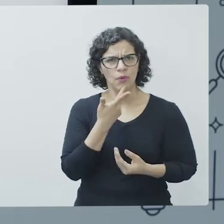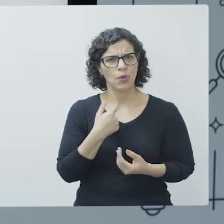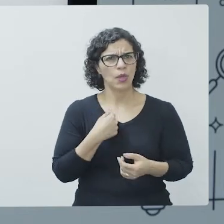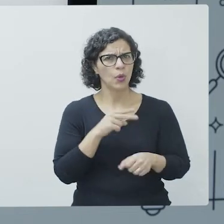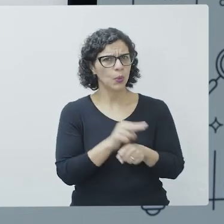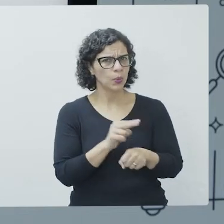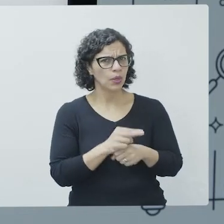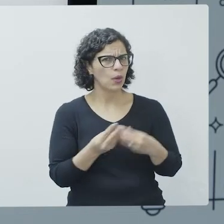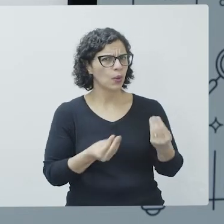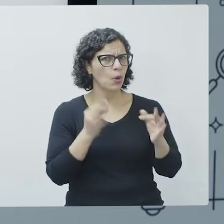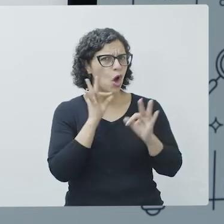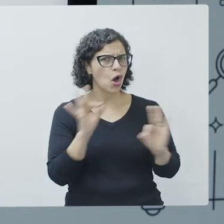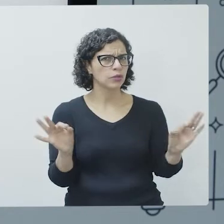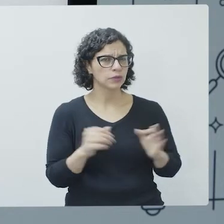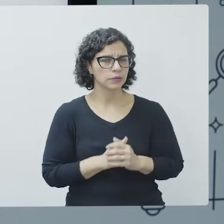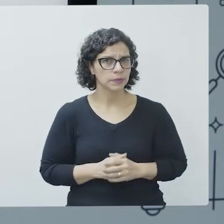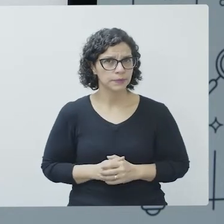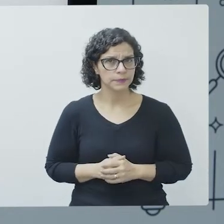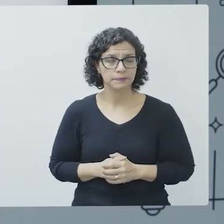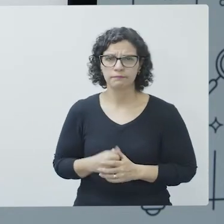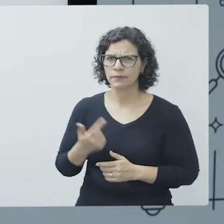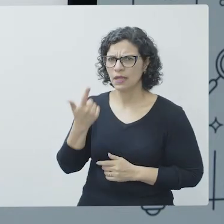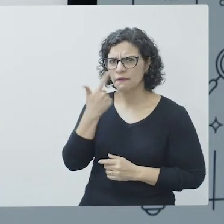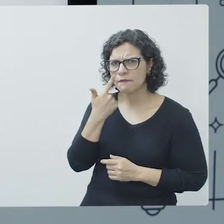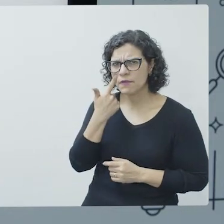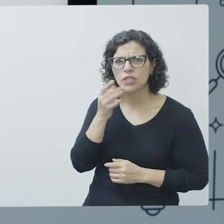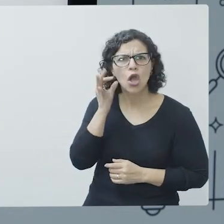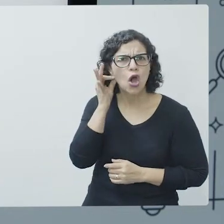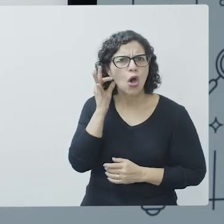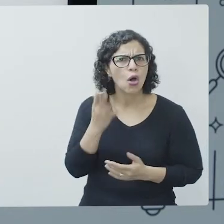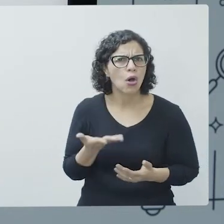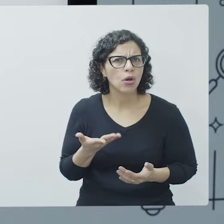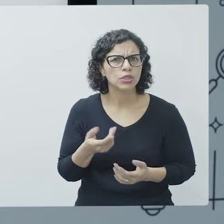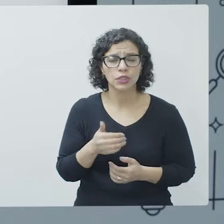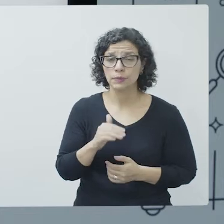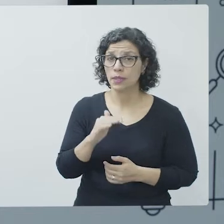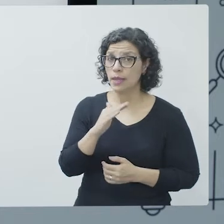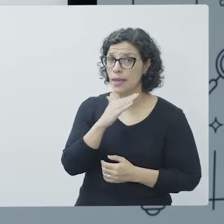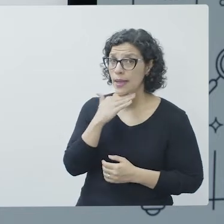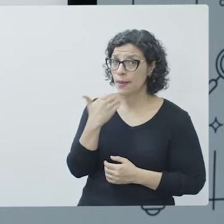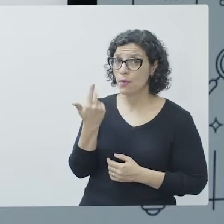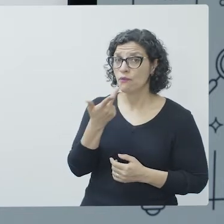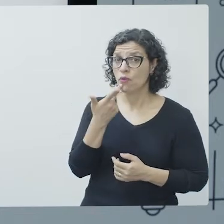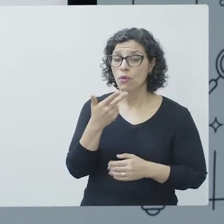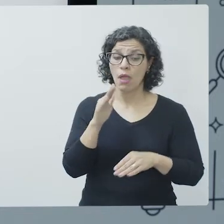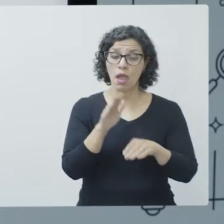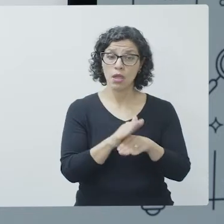uma ótima madrinha para o seu filho. E ele quer o quê? Essa morte quer